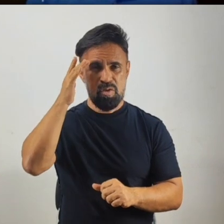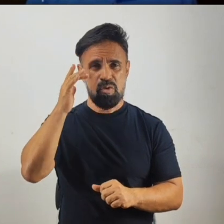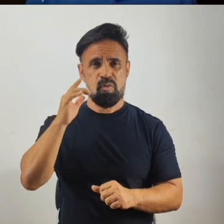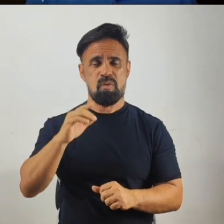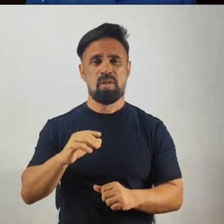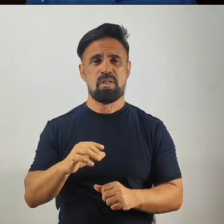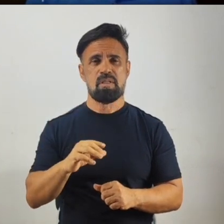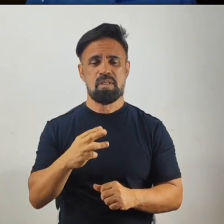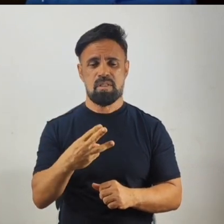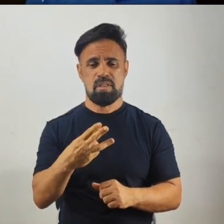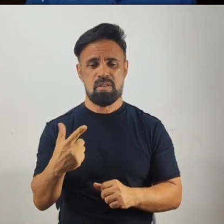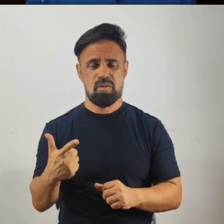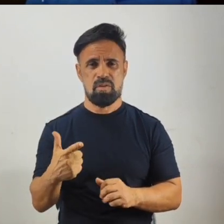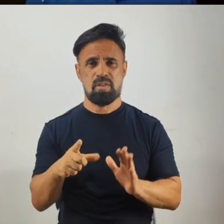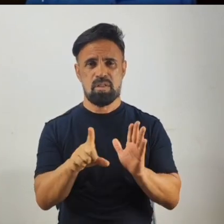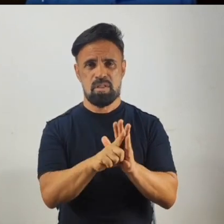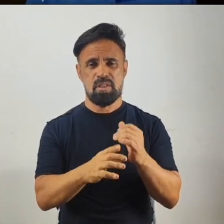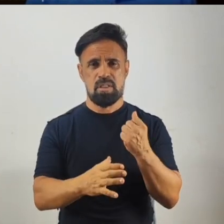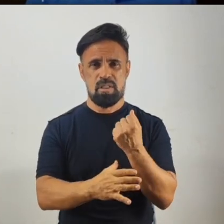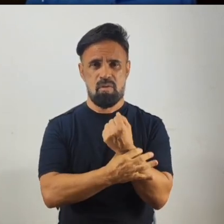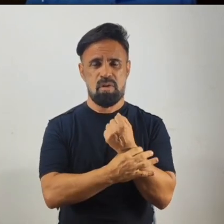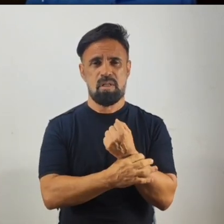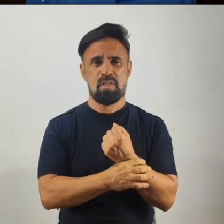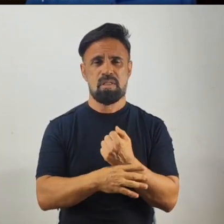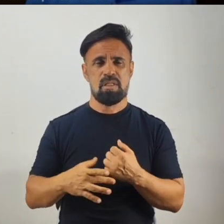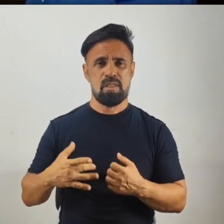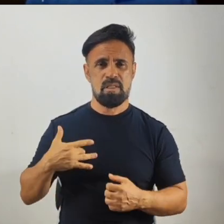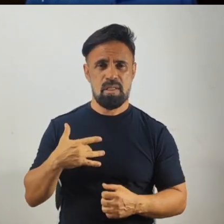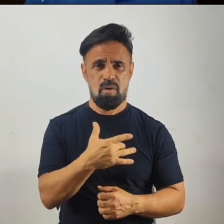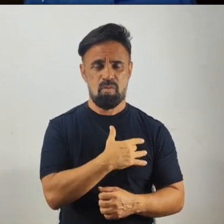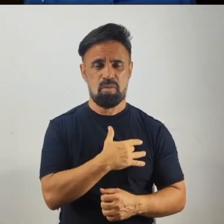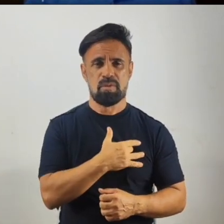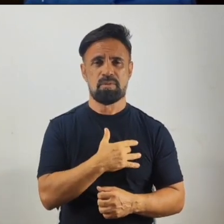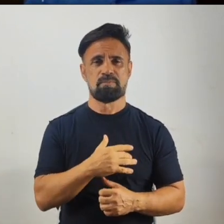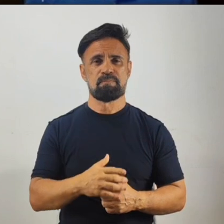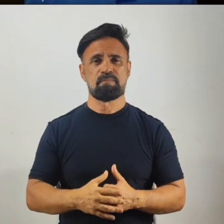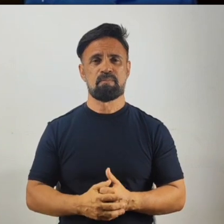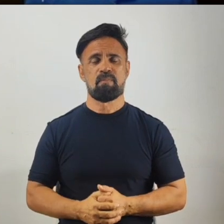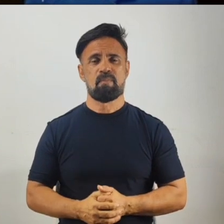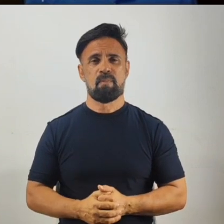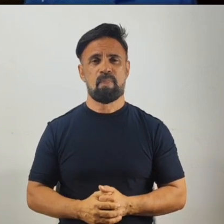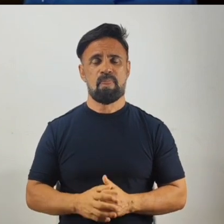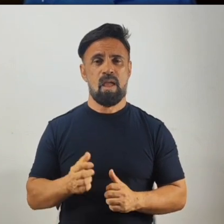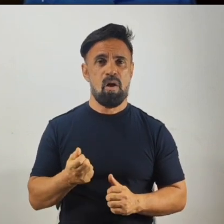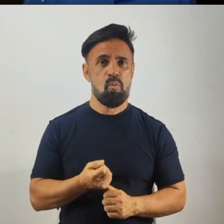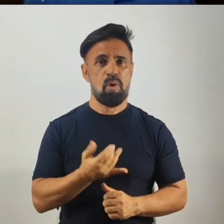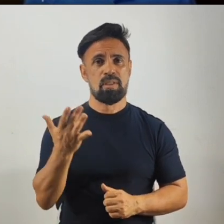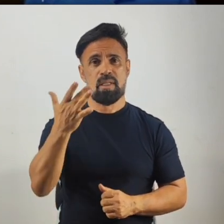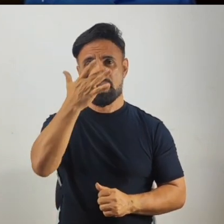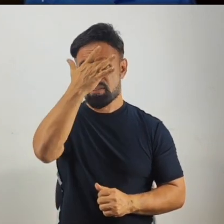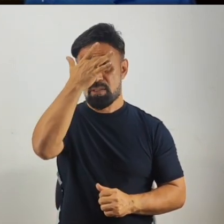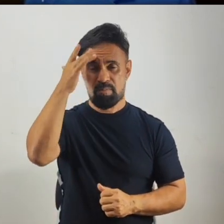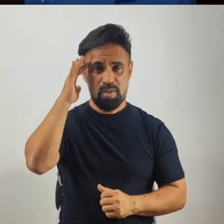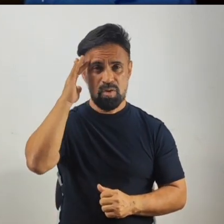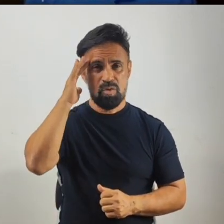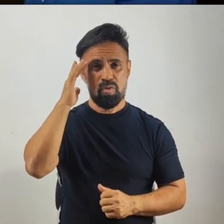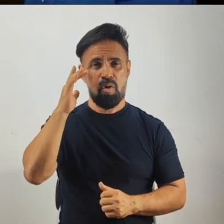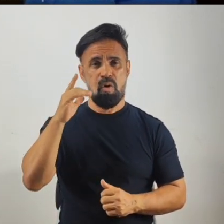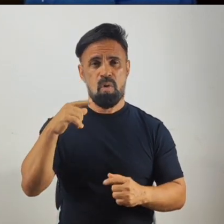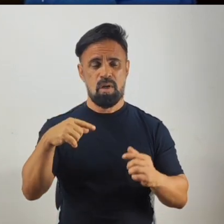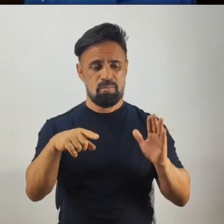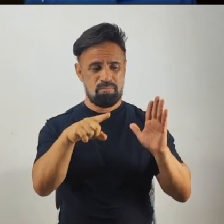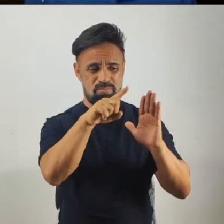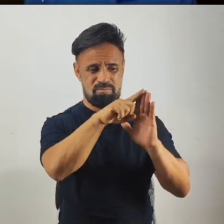adequação do pessoal à ANR 32, que é a norma que trata de segurança e saúde nos serviços de saúde,